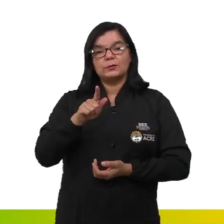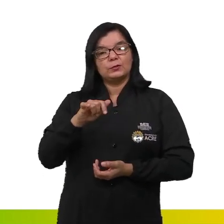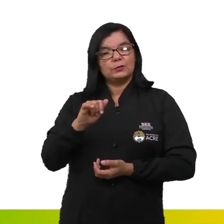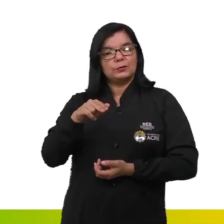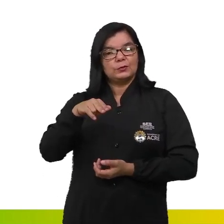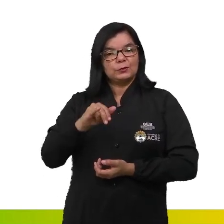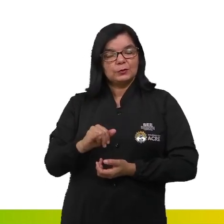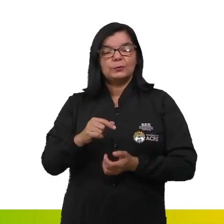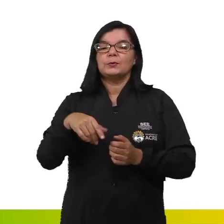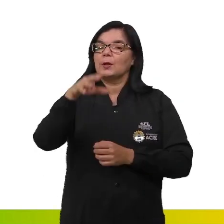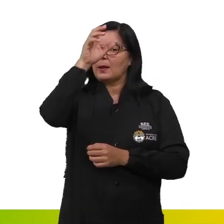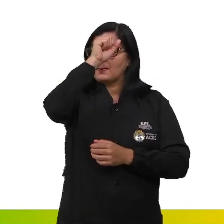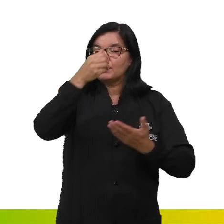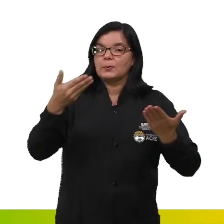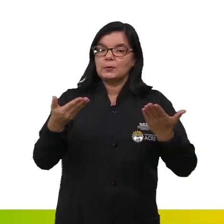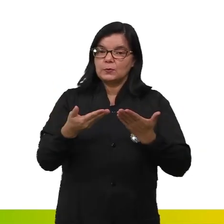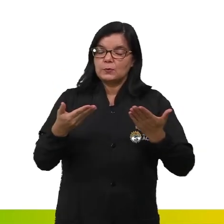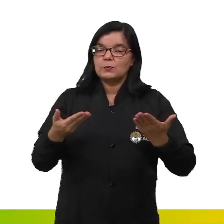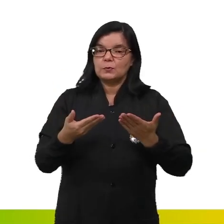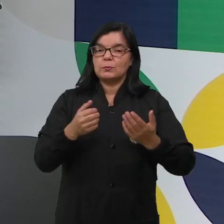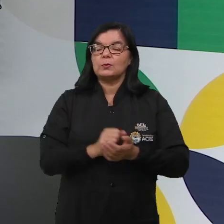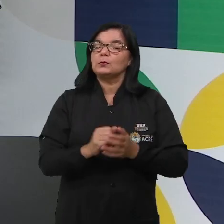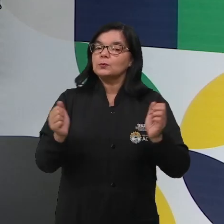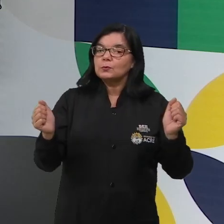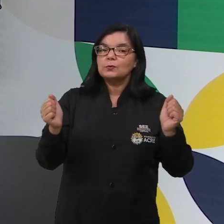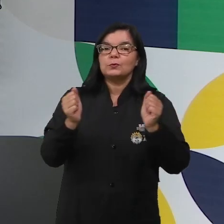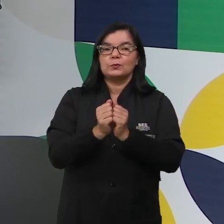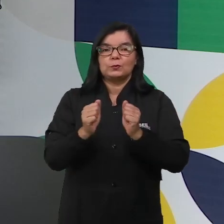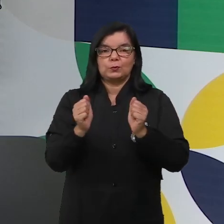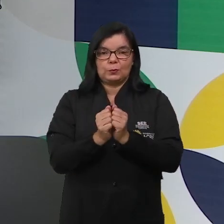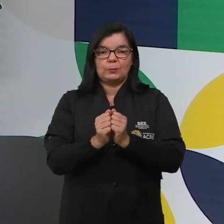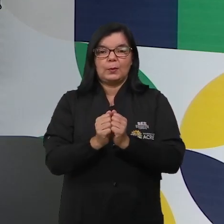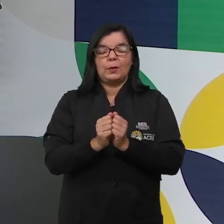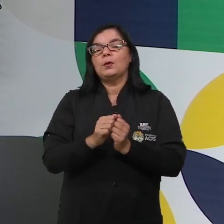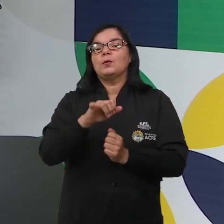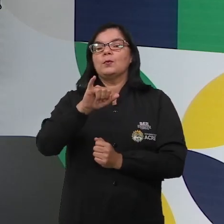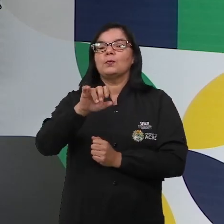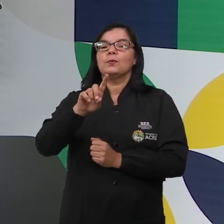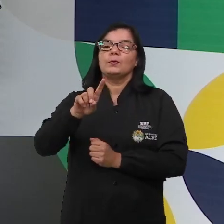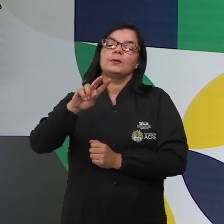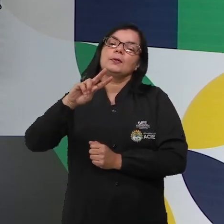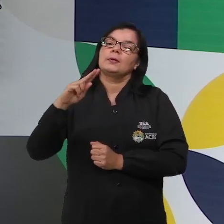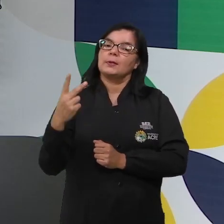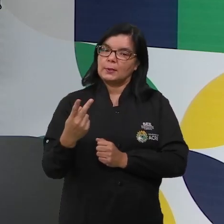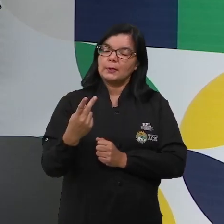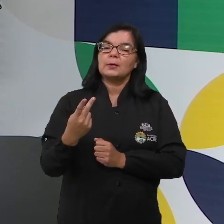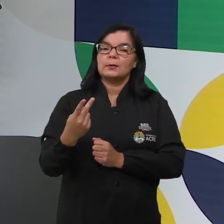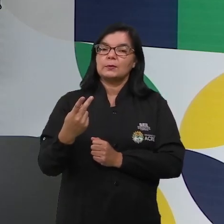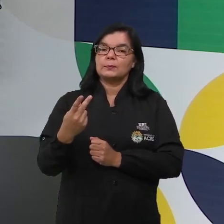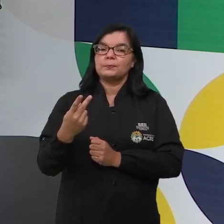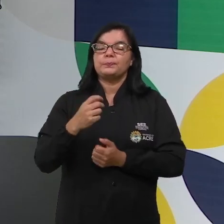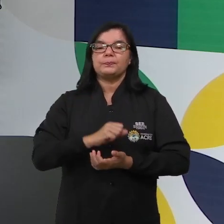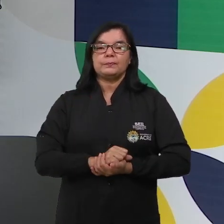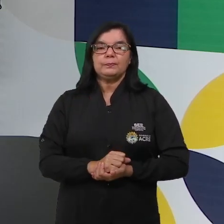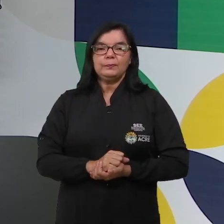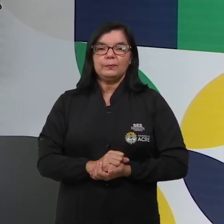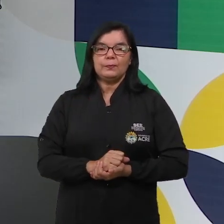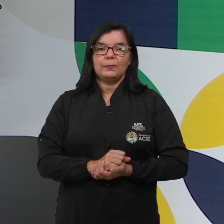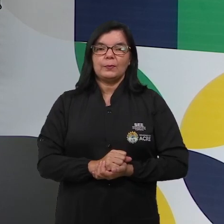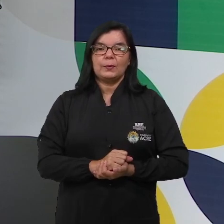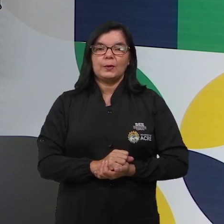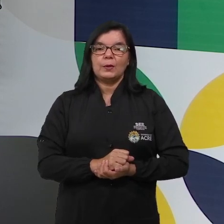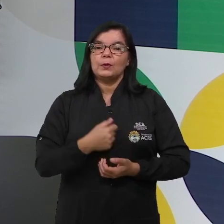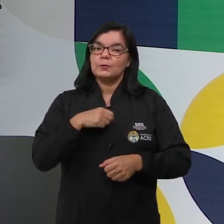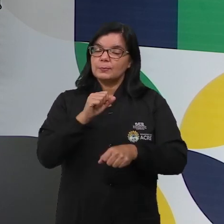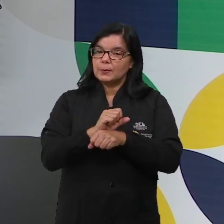Gini que aprendemos hoje na aula, juntamente com o IDH, que é o Índice de Desenvolvimento Humano. Pessoal,